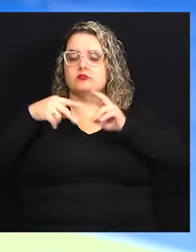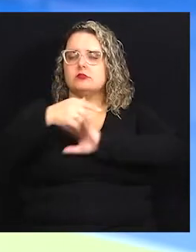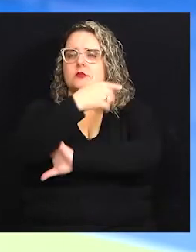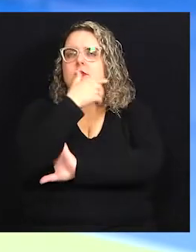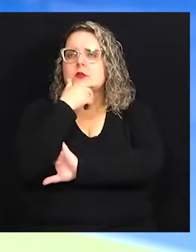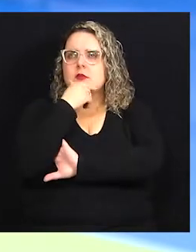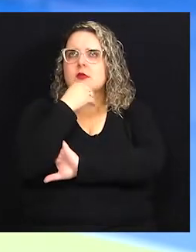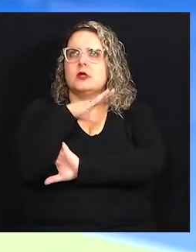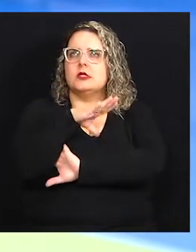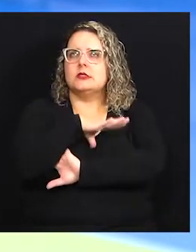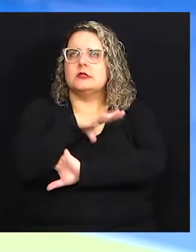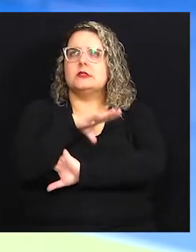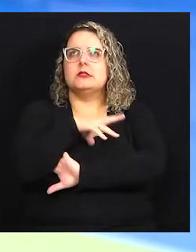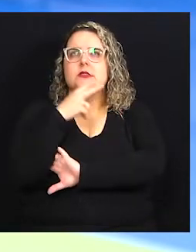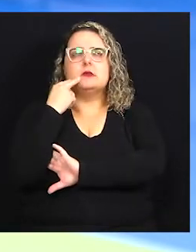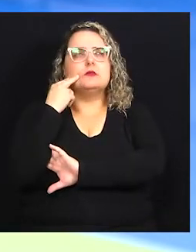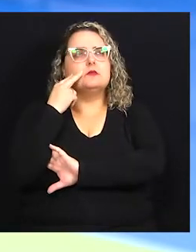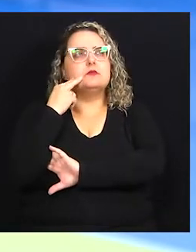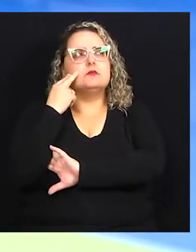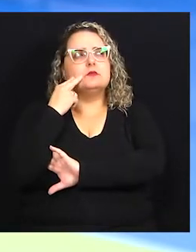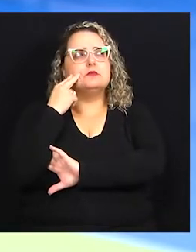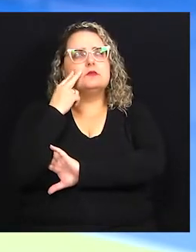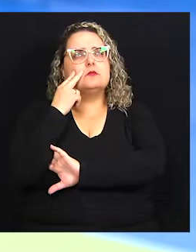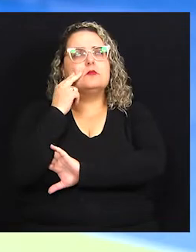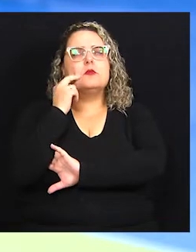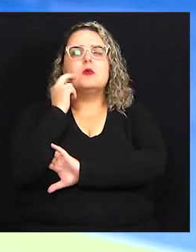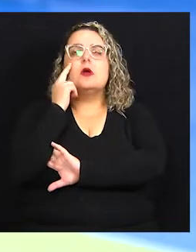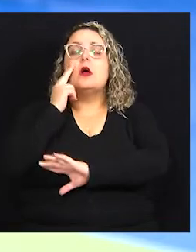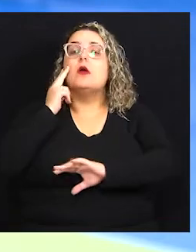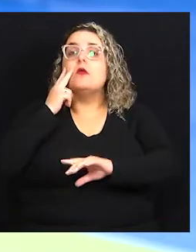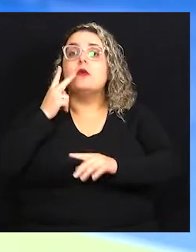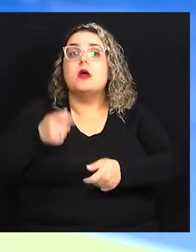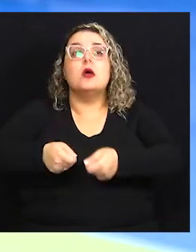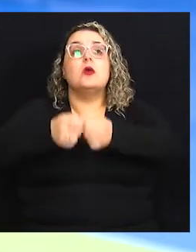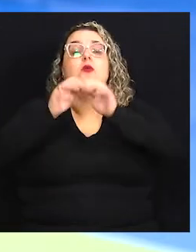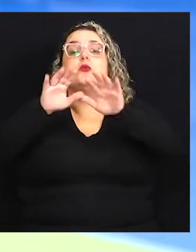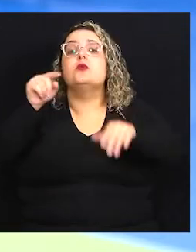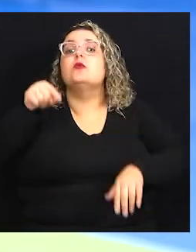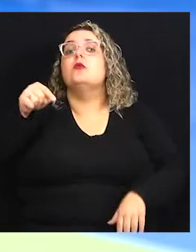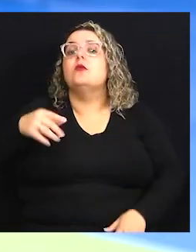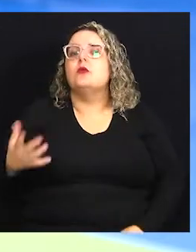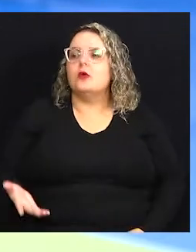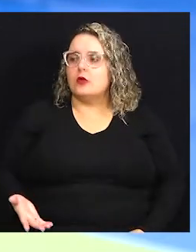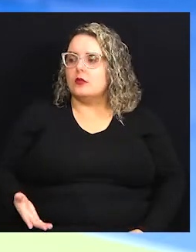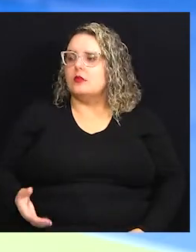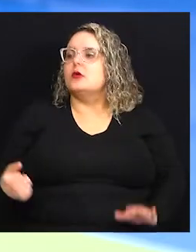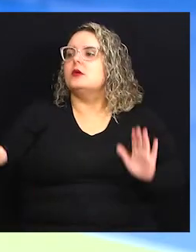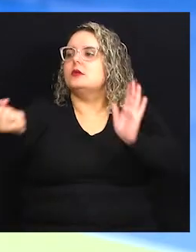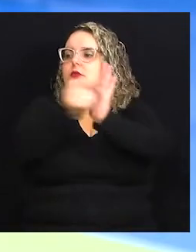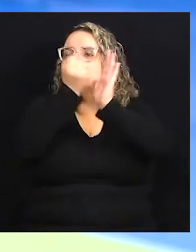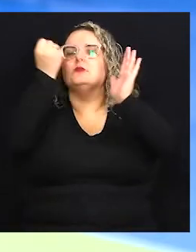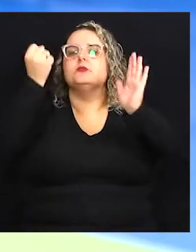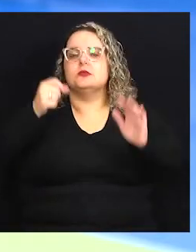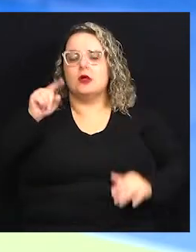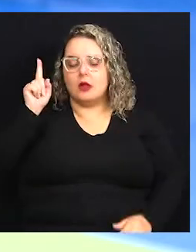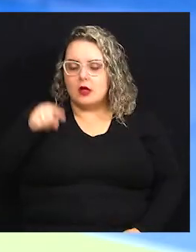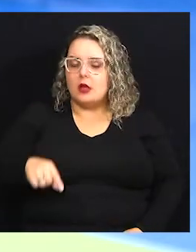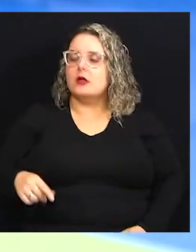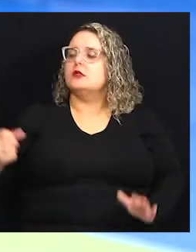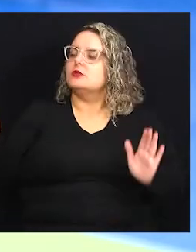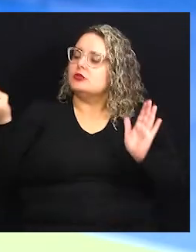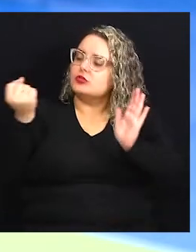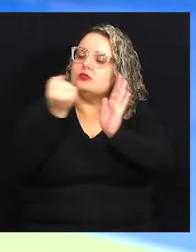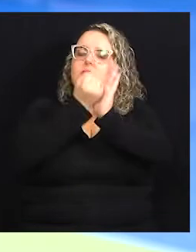lembrar da cidade de Vinhedo como a cidade do voleibol. A cidade do voleibol. Deixar então, um legado. Deixar um legado. Você